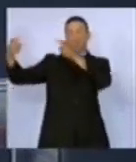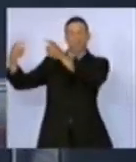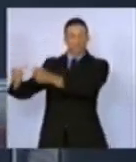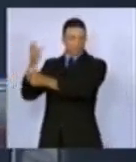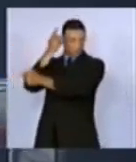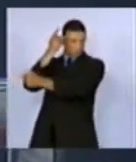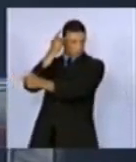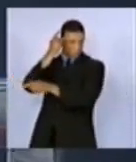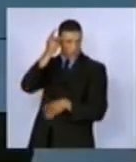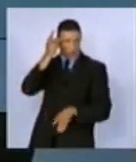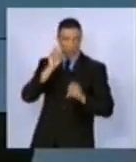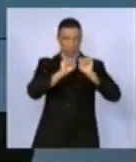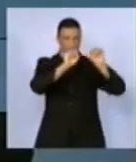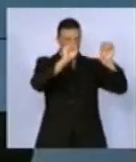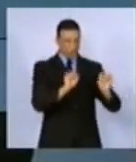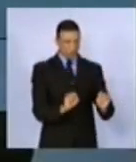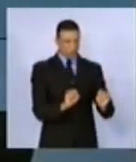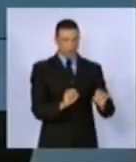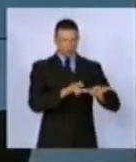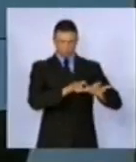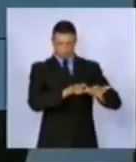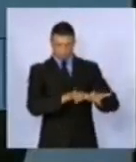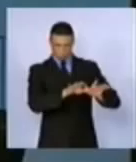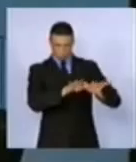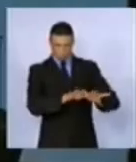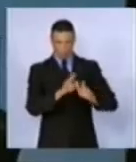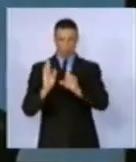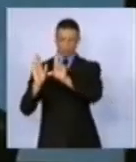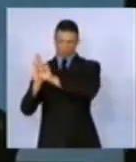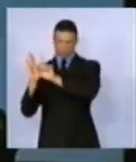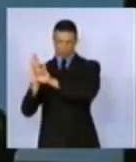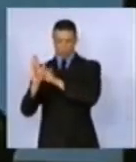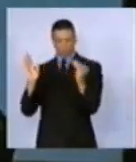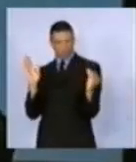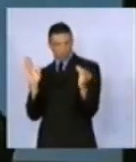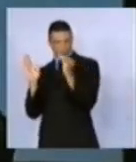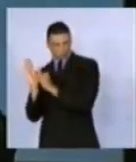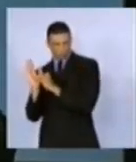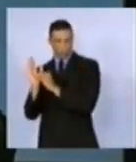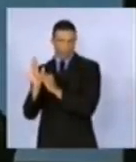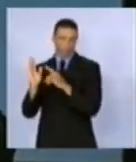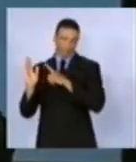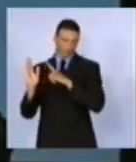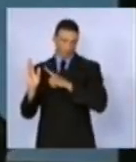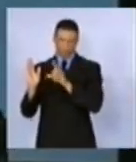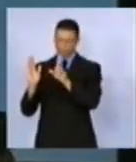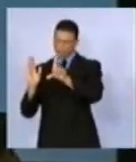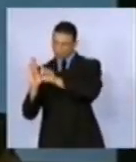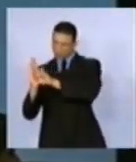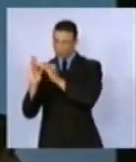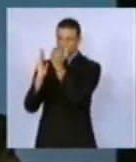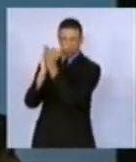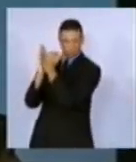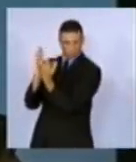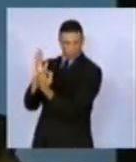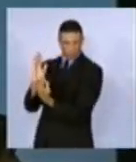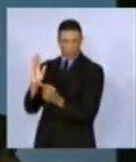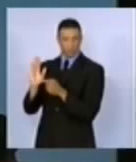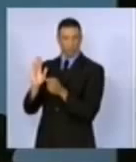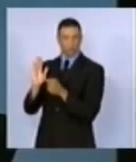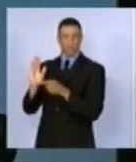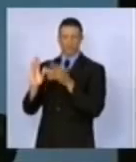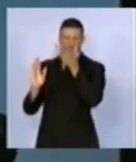procedimento eletrônico parado na legislação específica que regulamenta a atividade tem como tipos de requerentes possíveis os